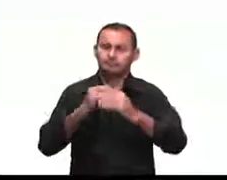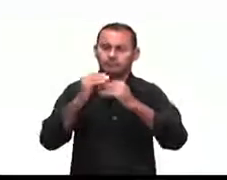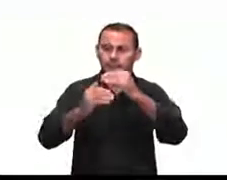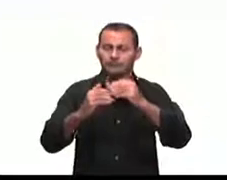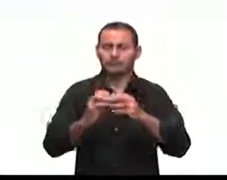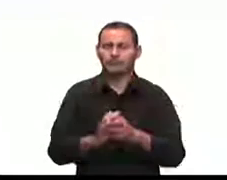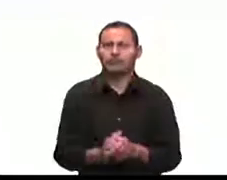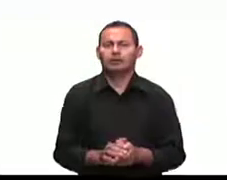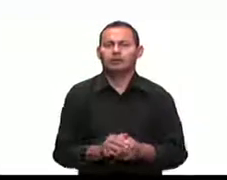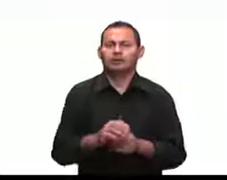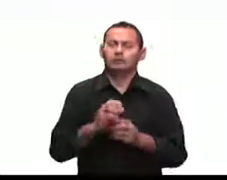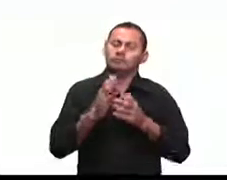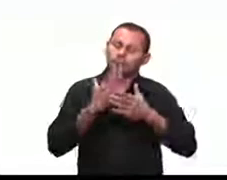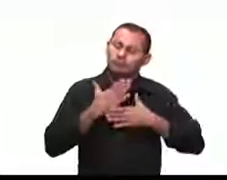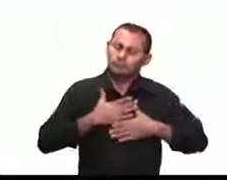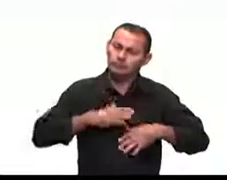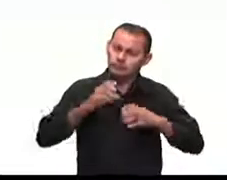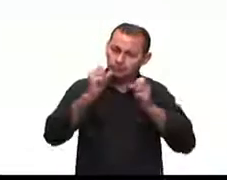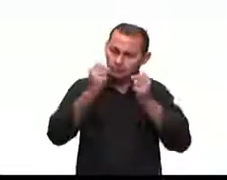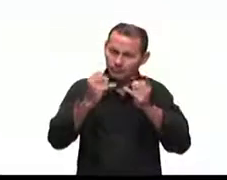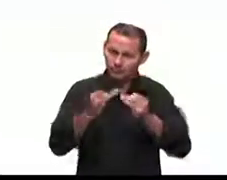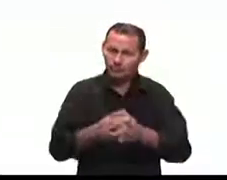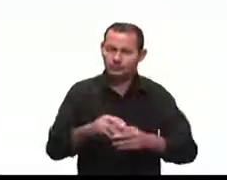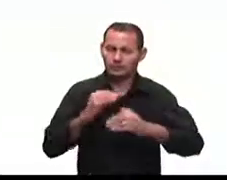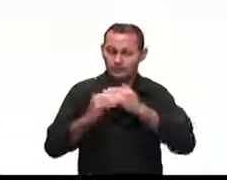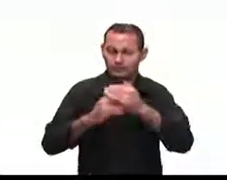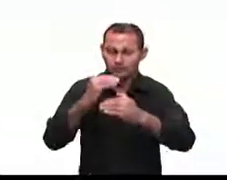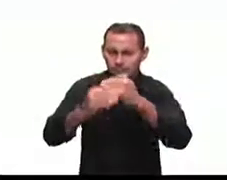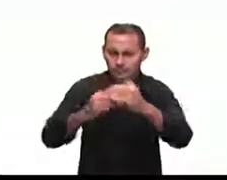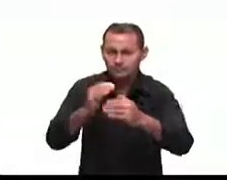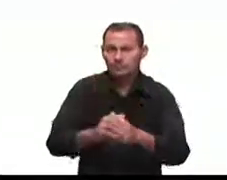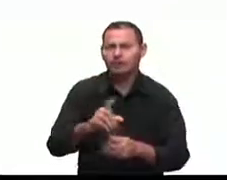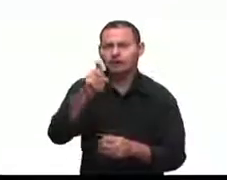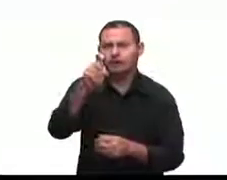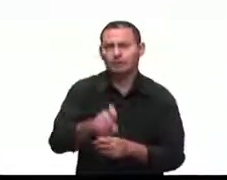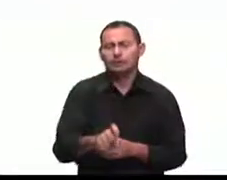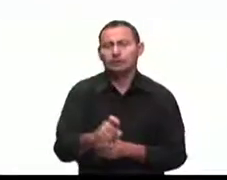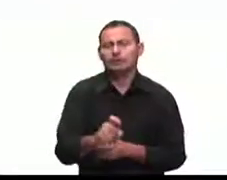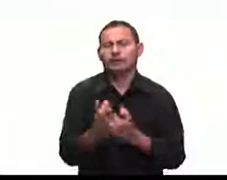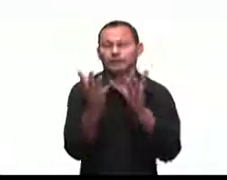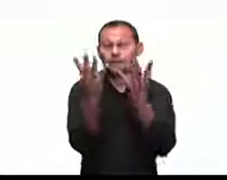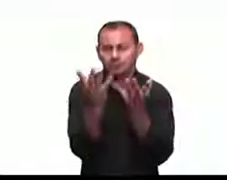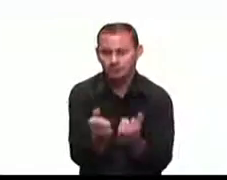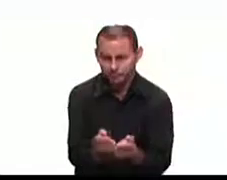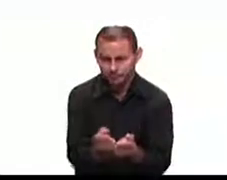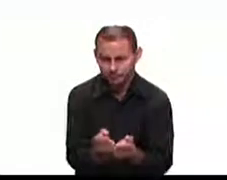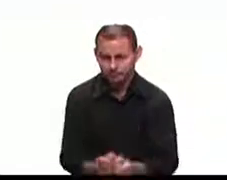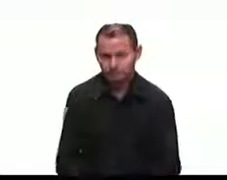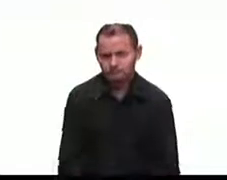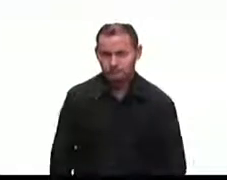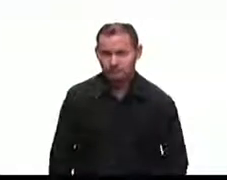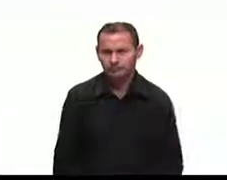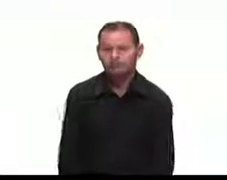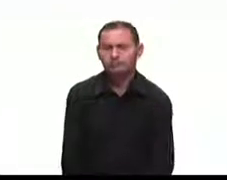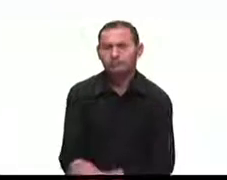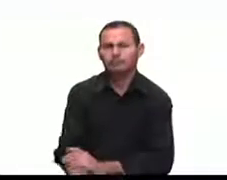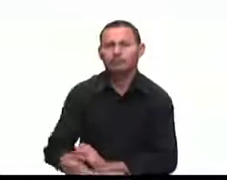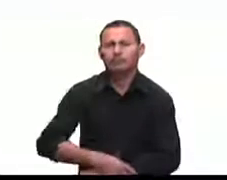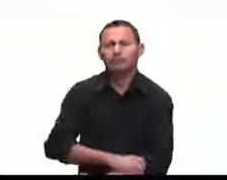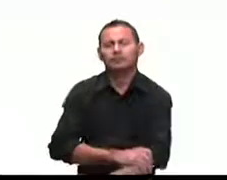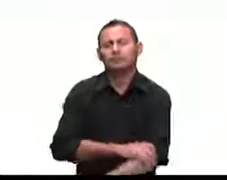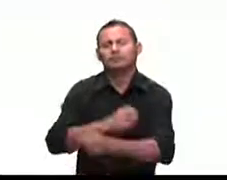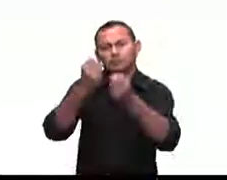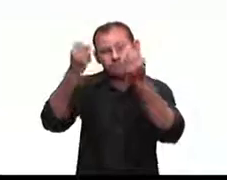desenvolvendo minuciosamente o procedimento a ser adotado, tá? Então, vamos comentar